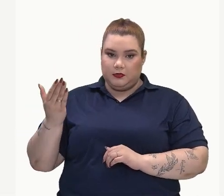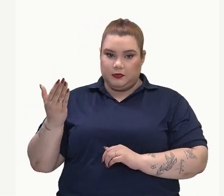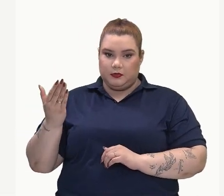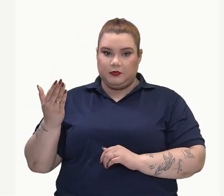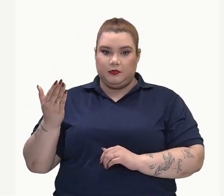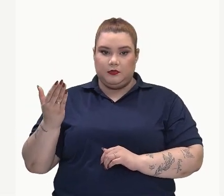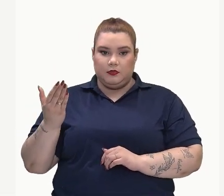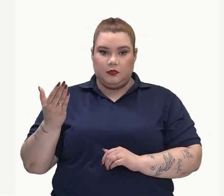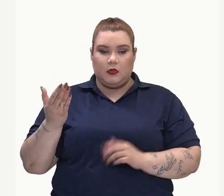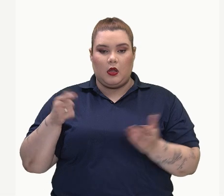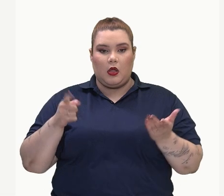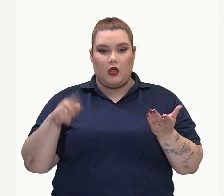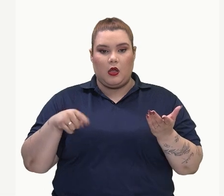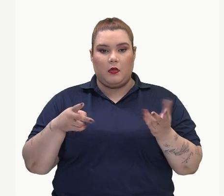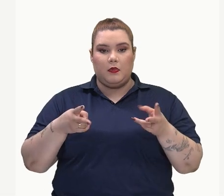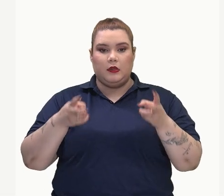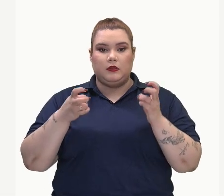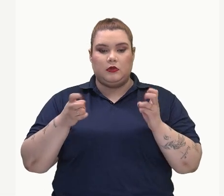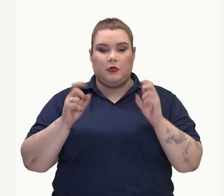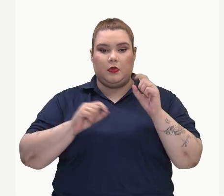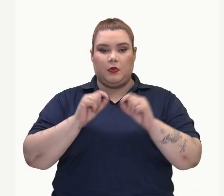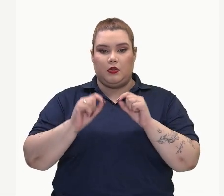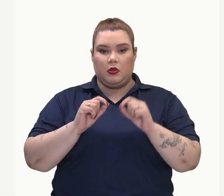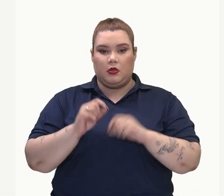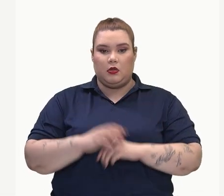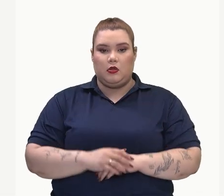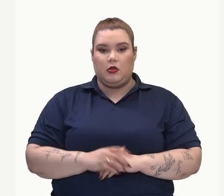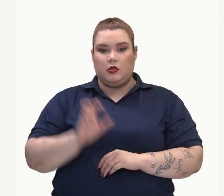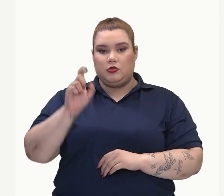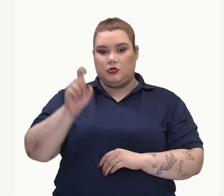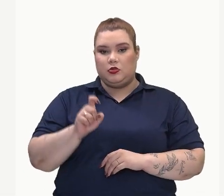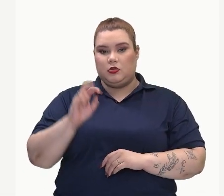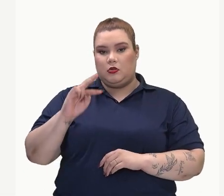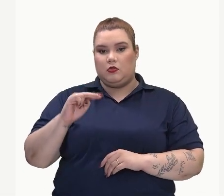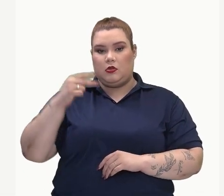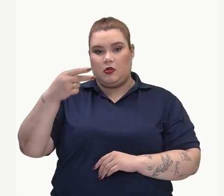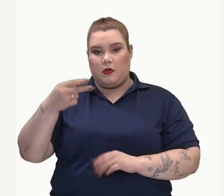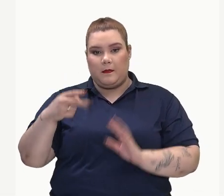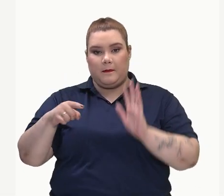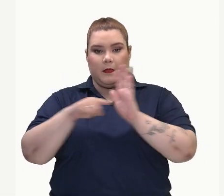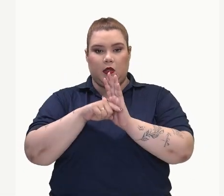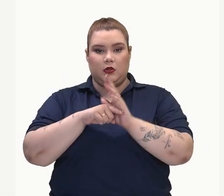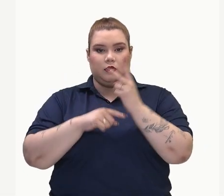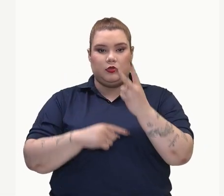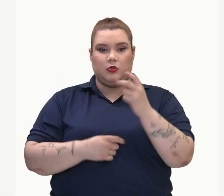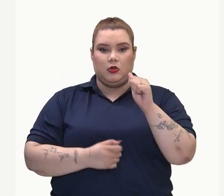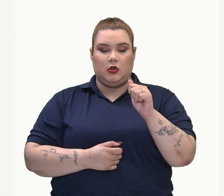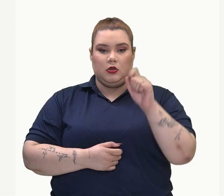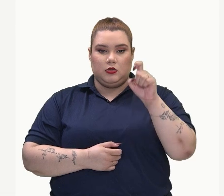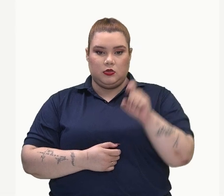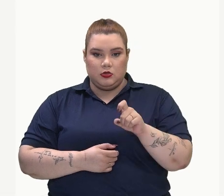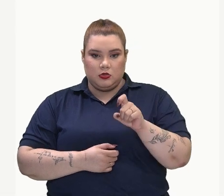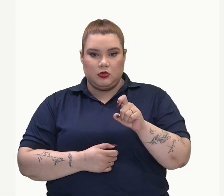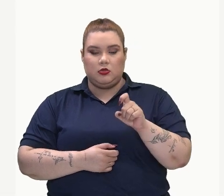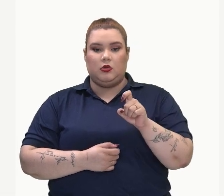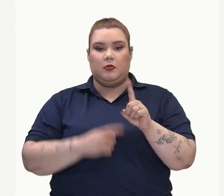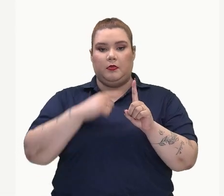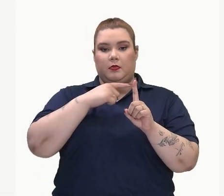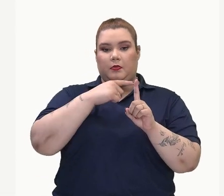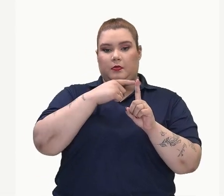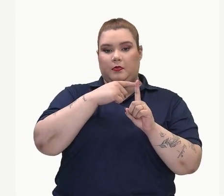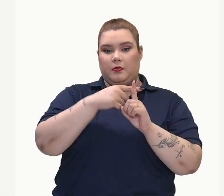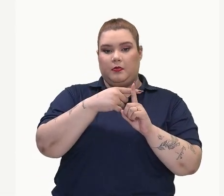Isso daqui é um produto notável, vai ficar igual a quanto? X ao quadrado menos 2ax